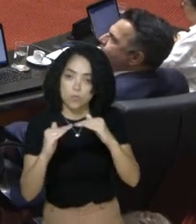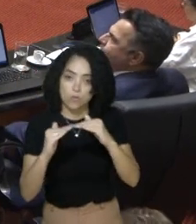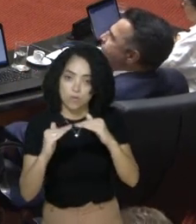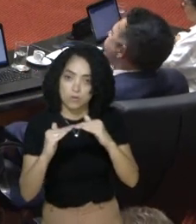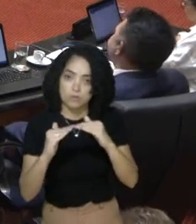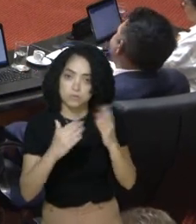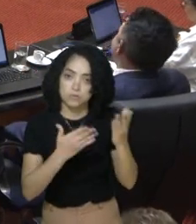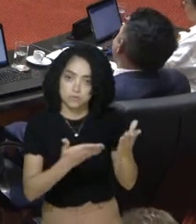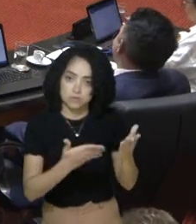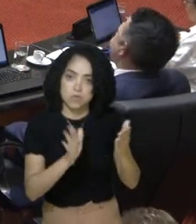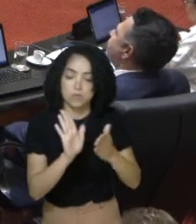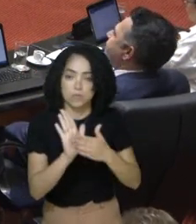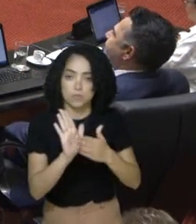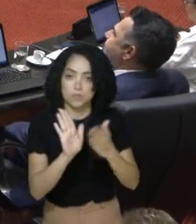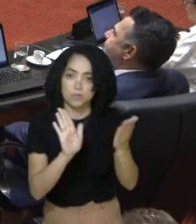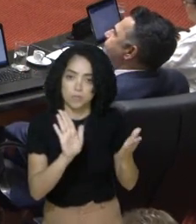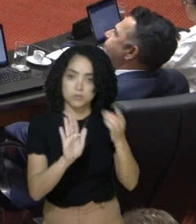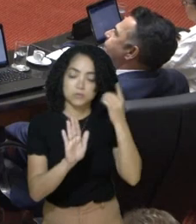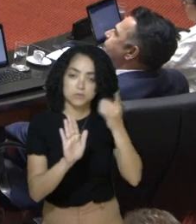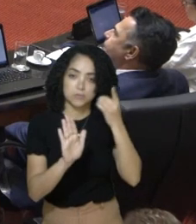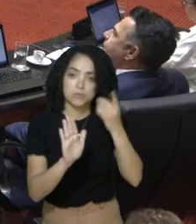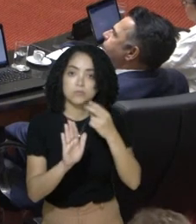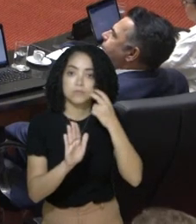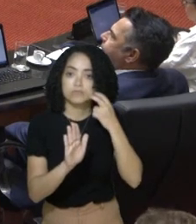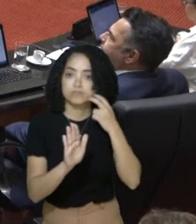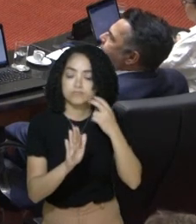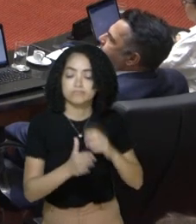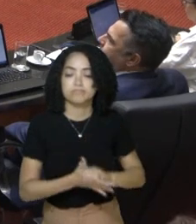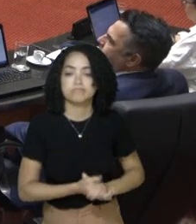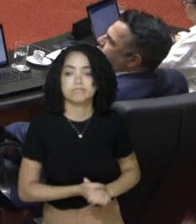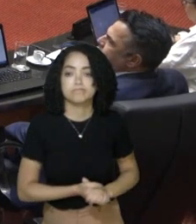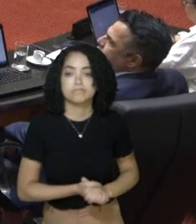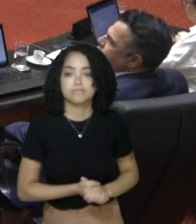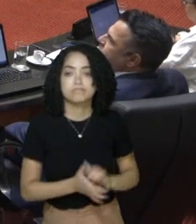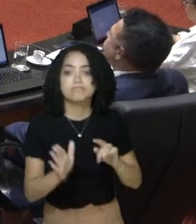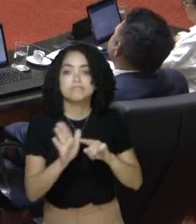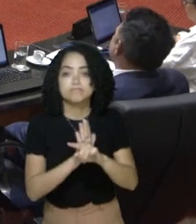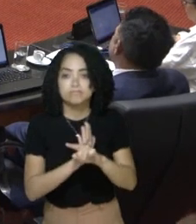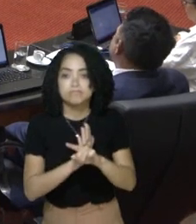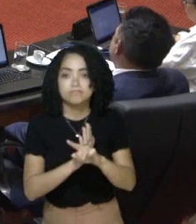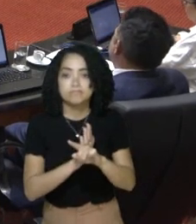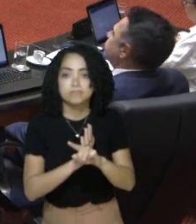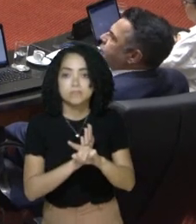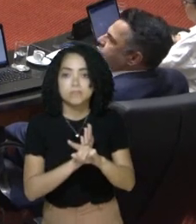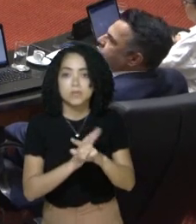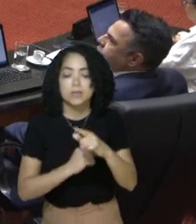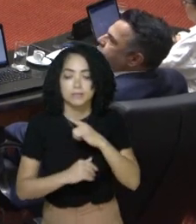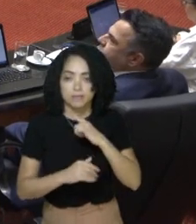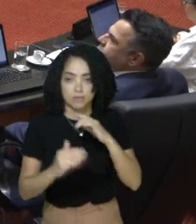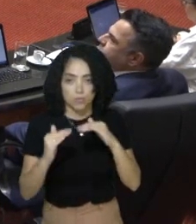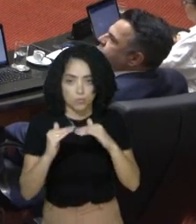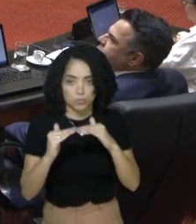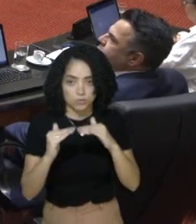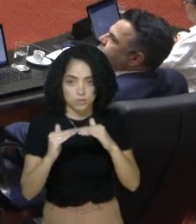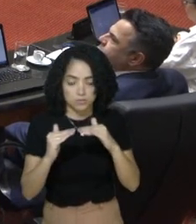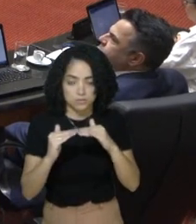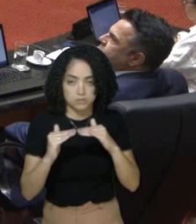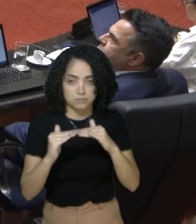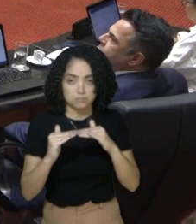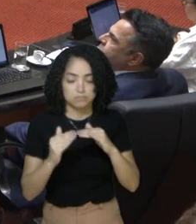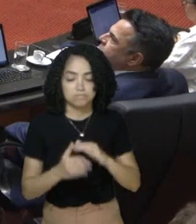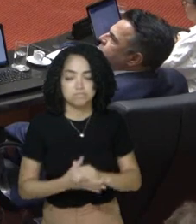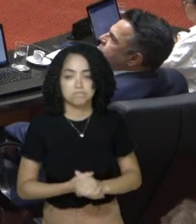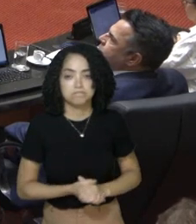a proposta do deputado Fernando Vampiro. A concordância? De nossa parte, não há nenhum problema, presidente,